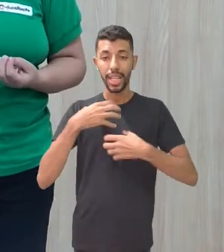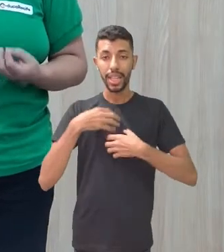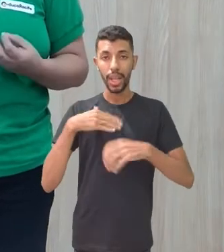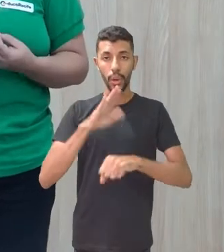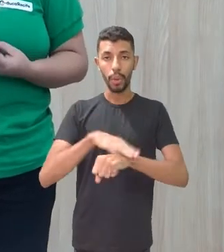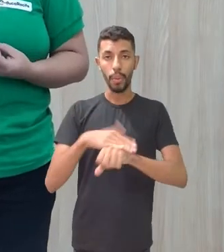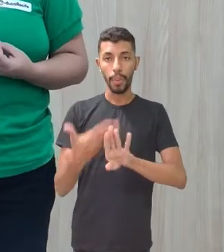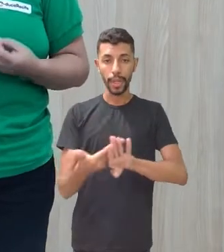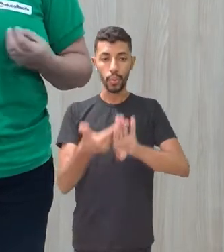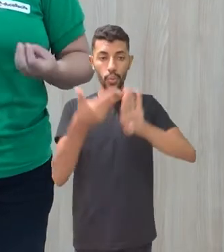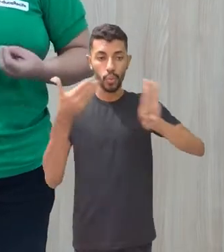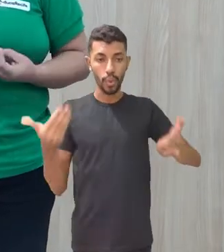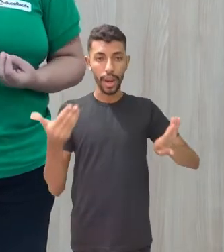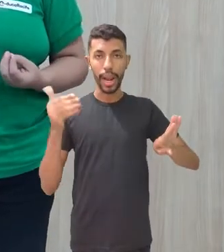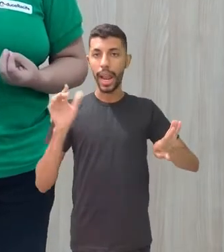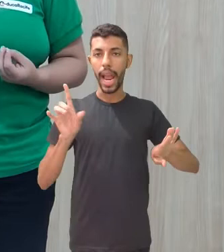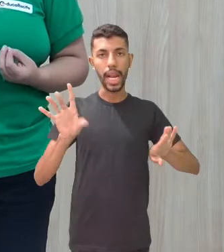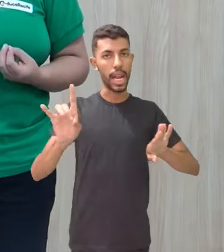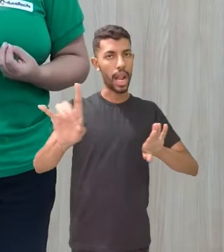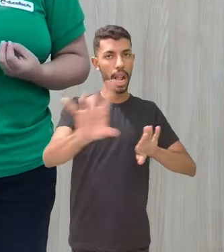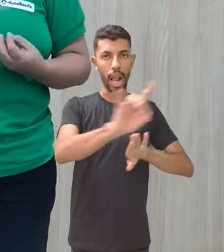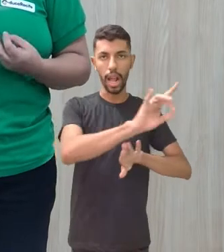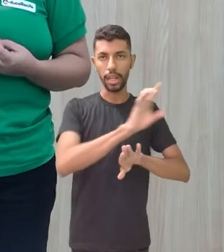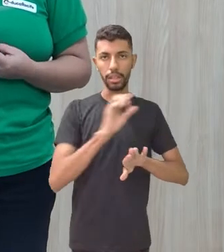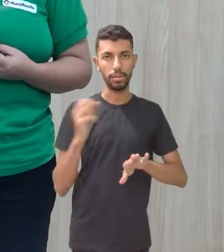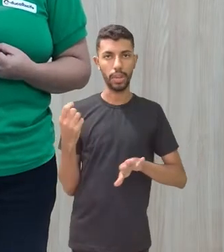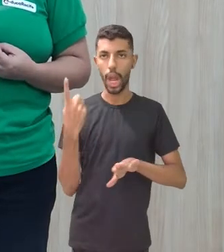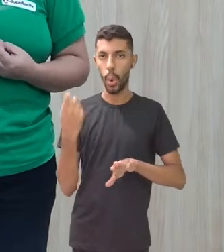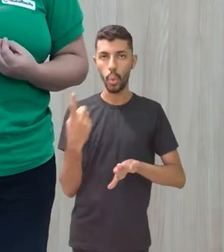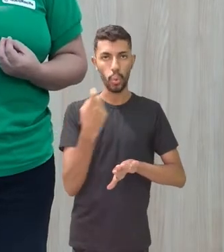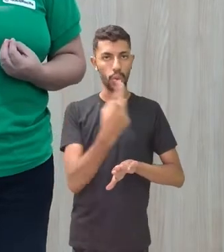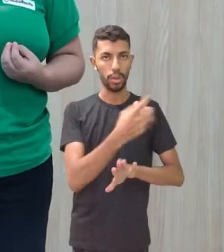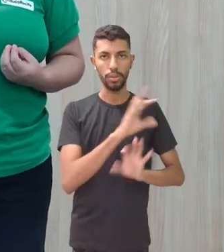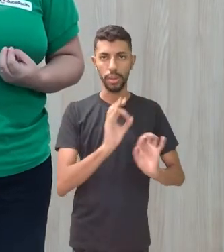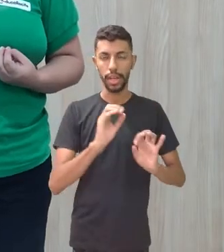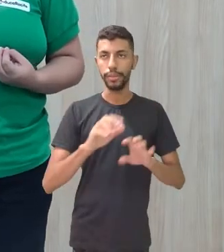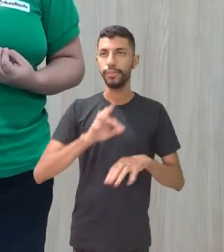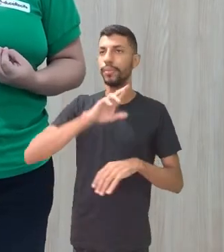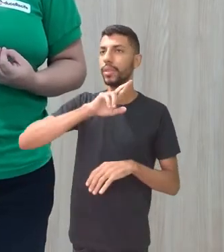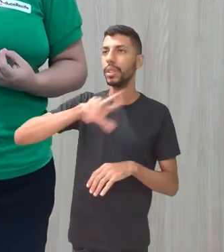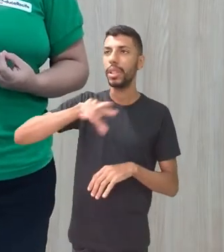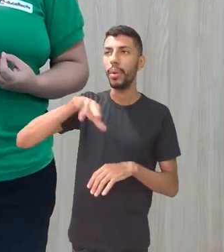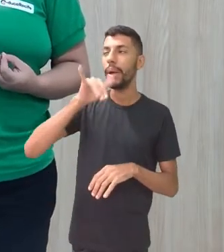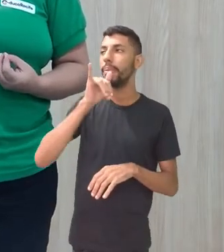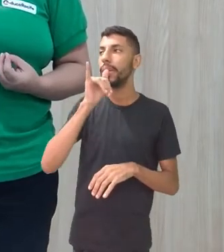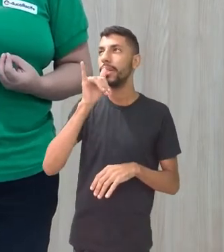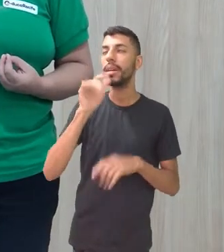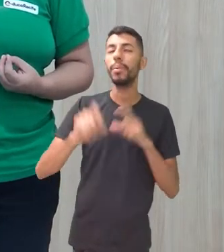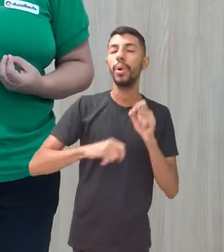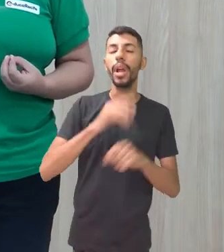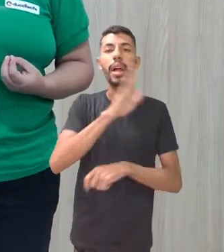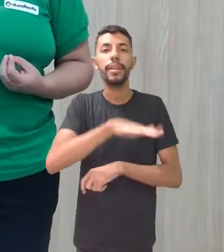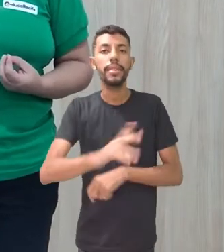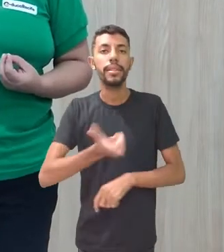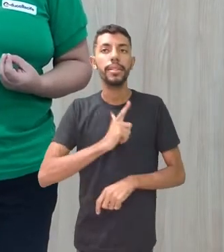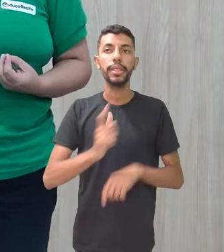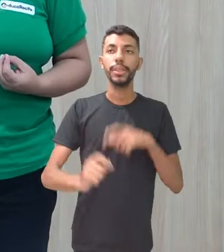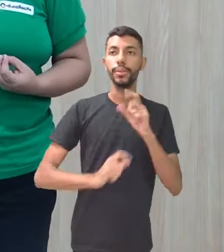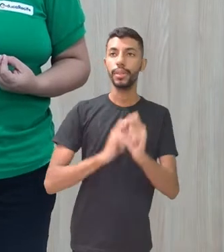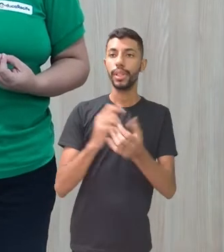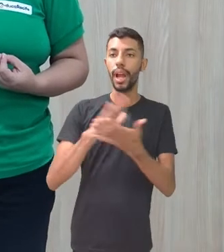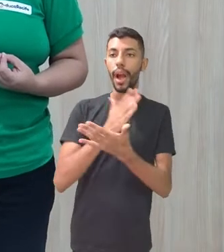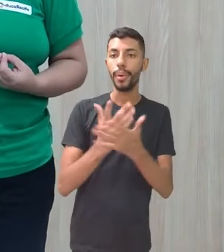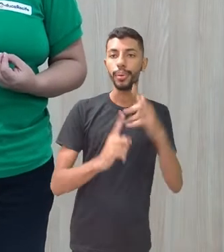família é único, é de cada um. Não é necessariamente porque essa criança ela tem algum